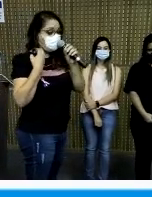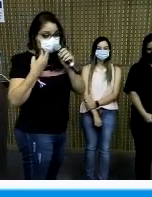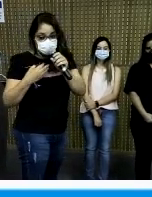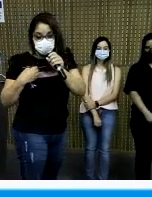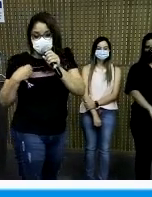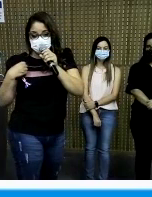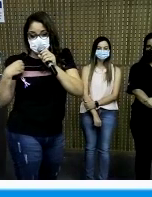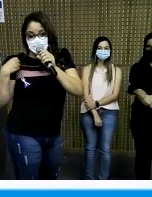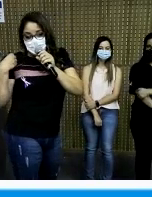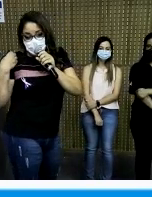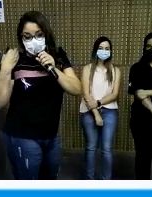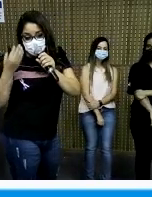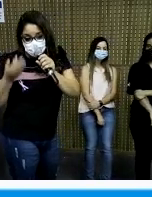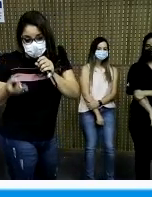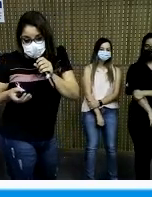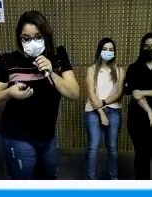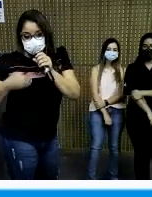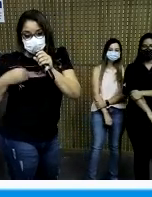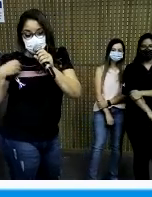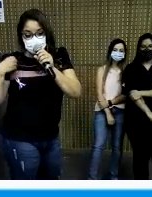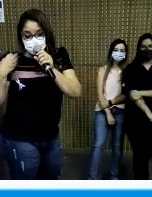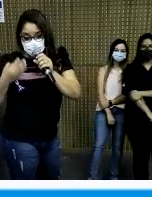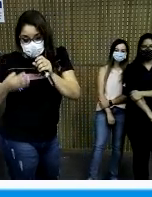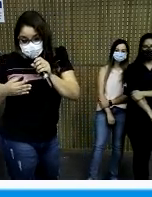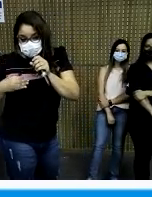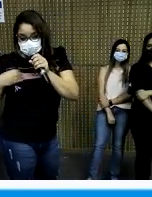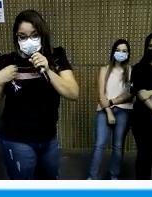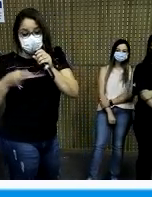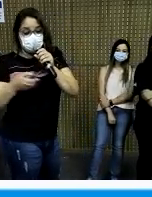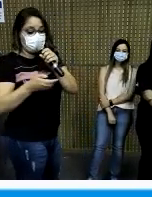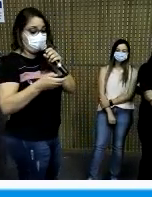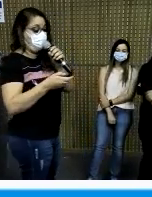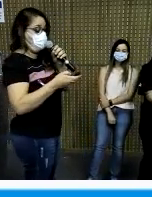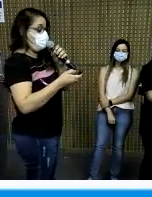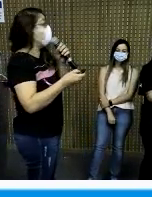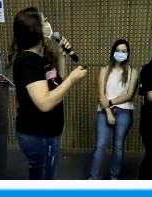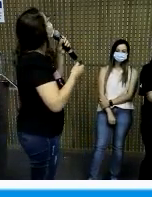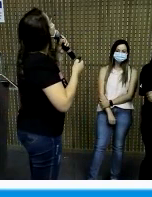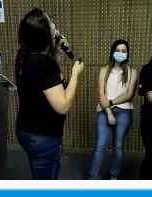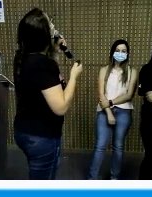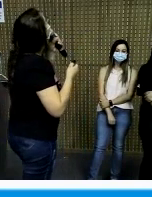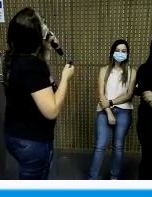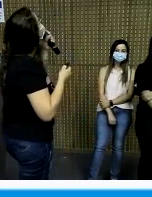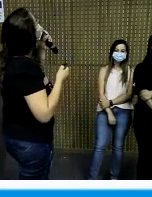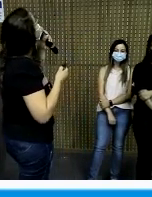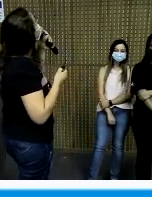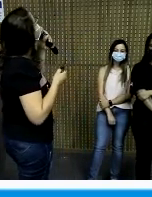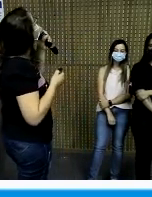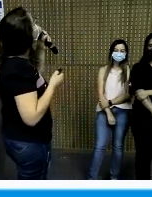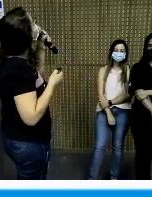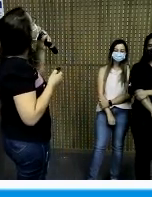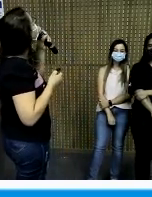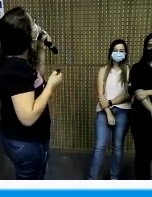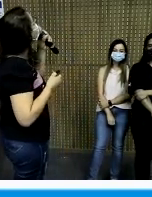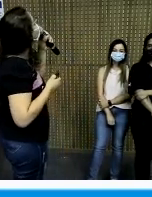As ligações, quem fazia essas ligações, em que data fazia, tá? Então, é tudo colocado aqui. Isso aqui é feito